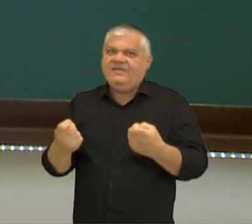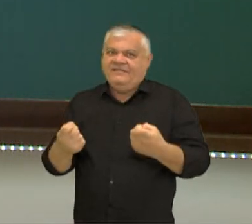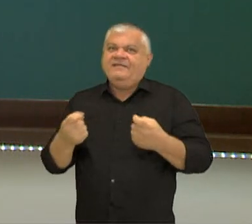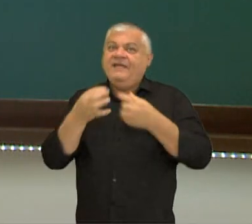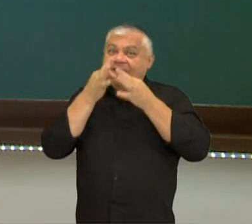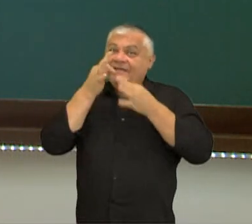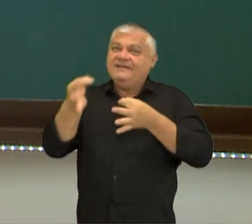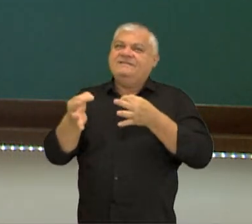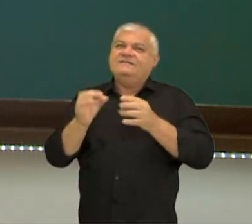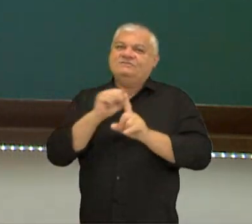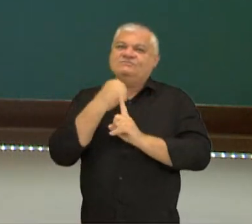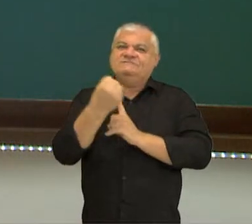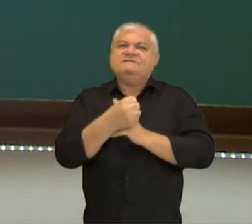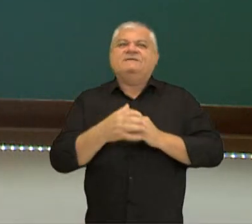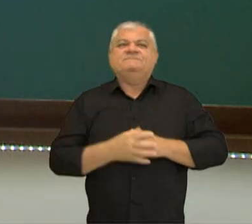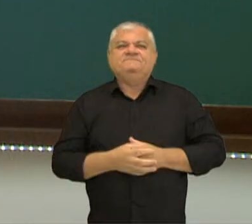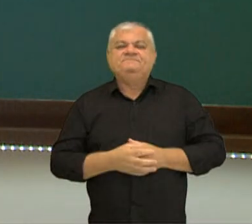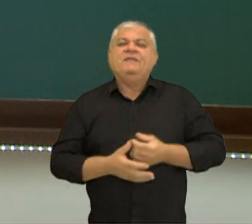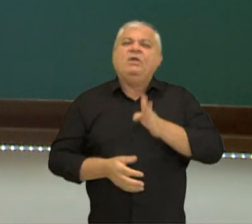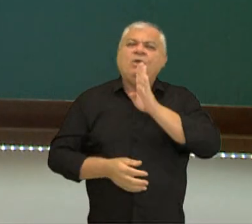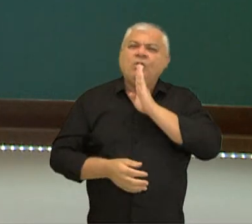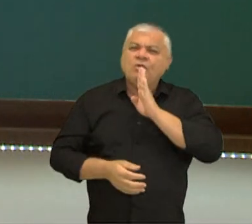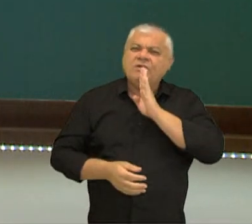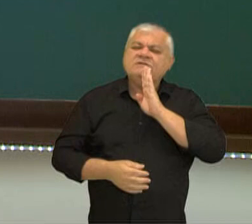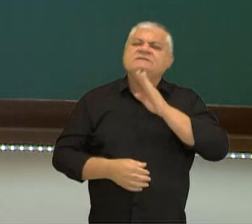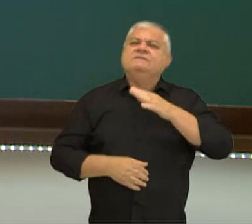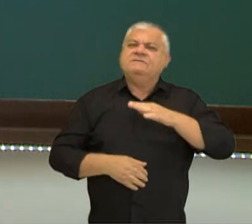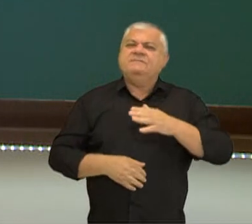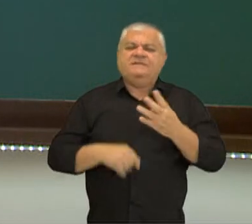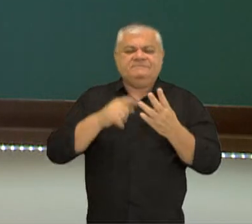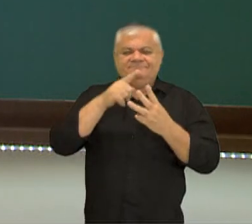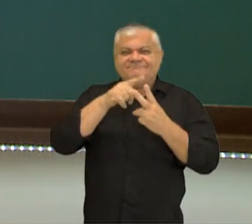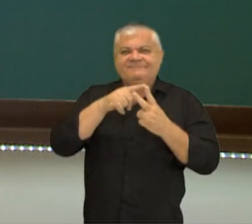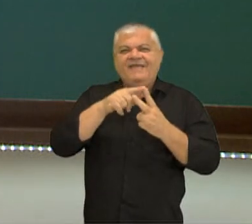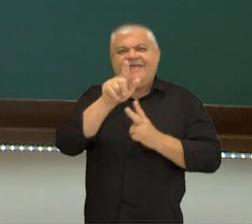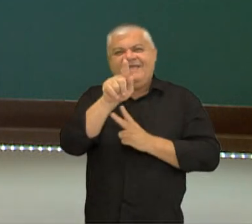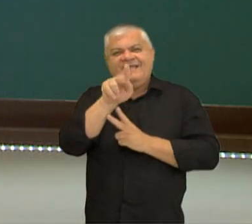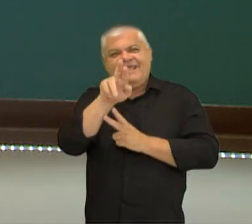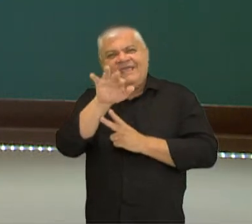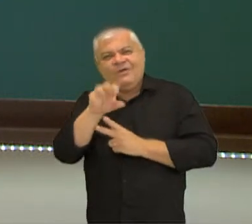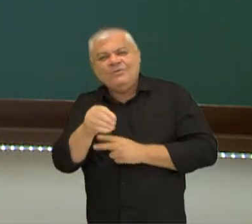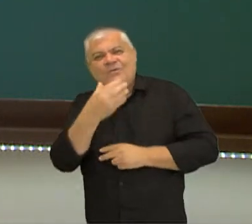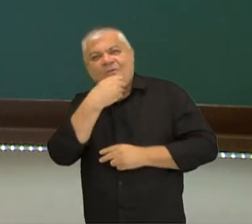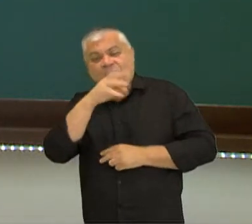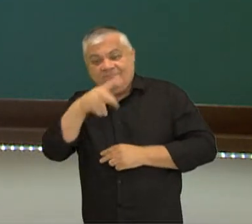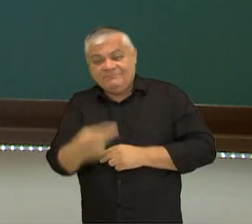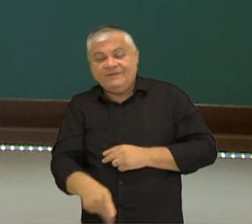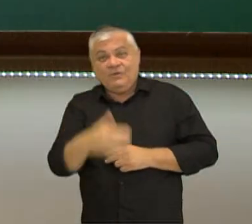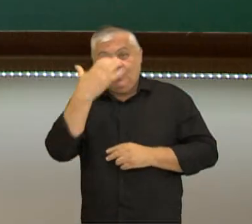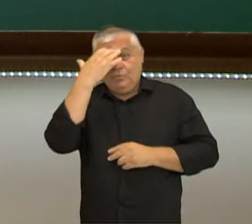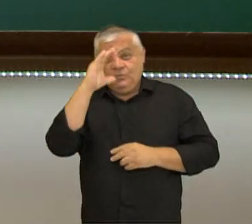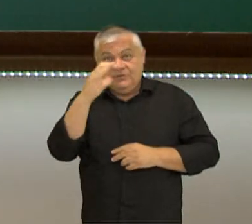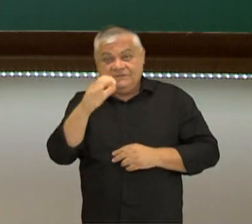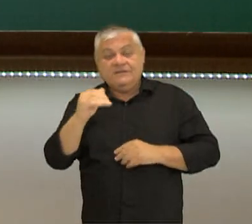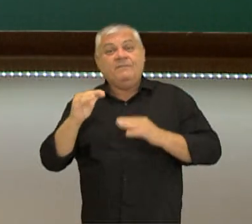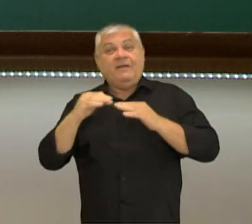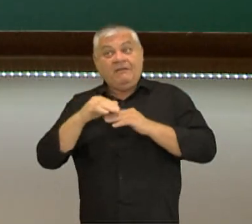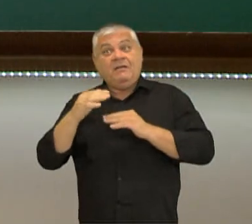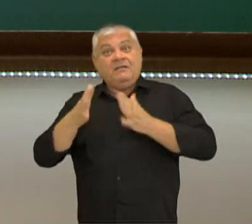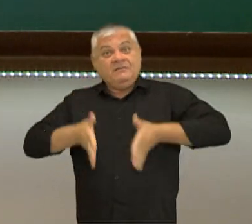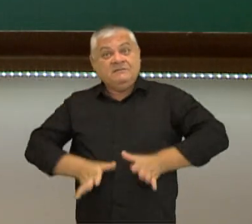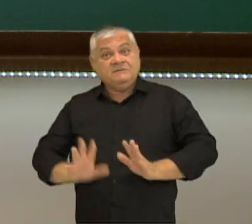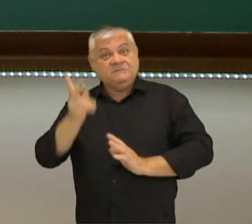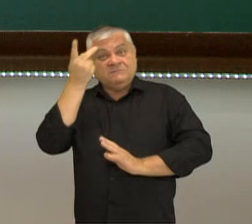sociais. E a gente conheceu as obras do Grego, né, um artista que mora aqui em Curitiba, ele é de São Paulo e mora aqui em